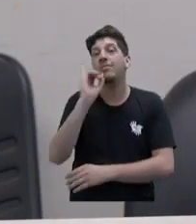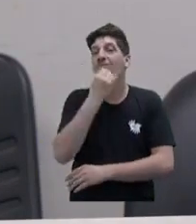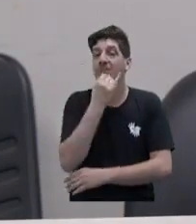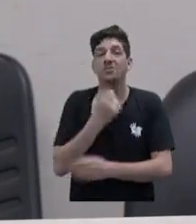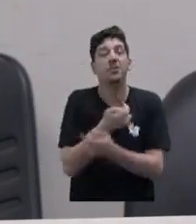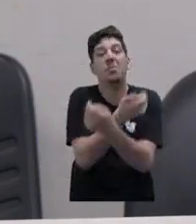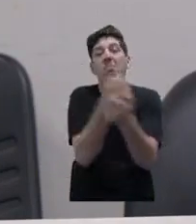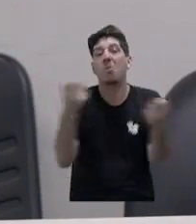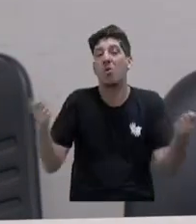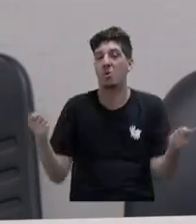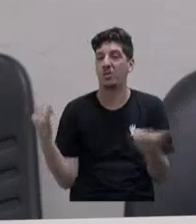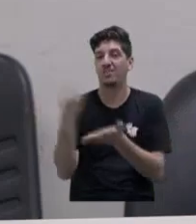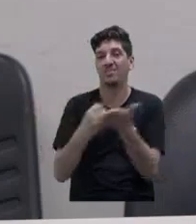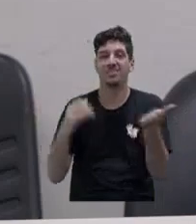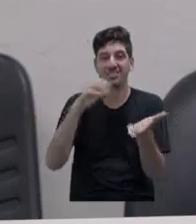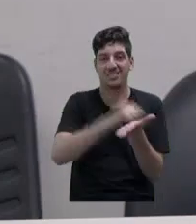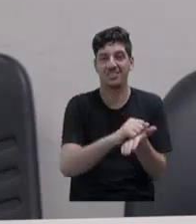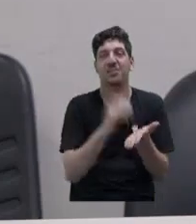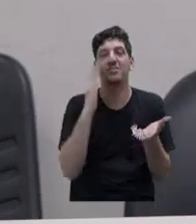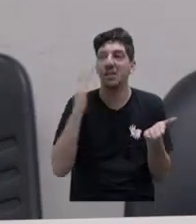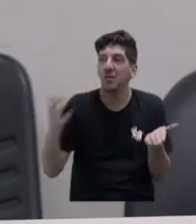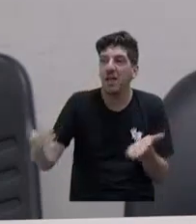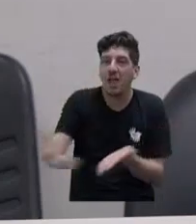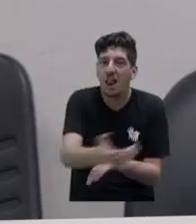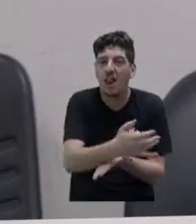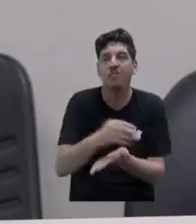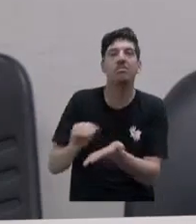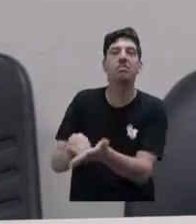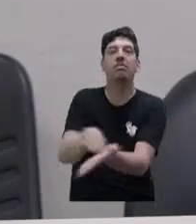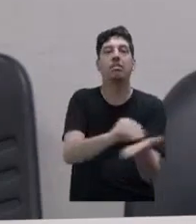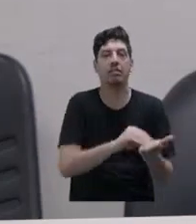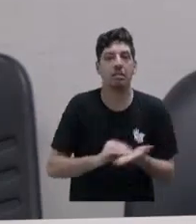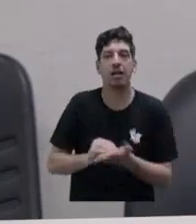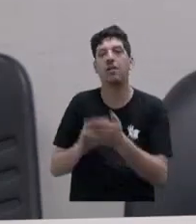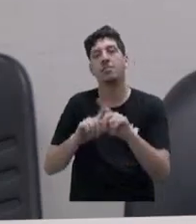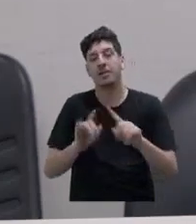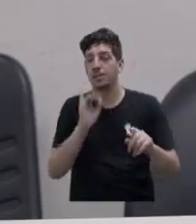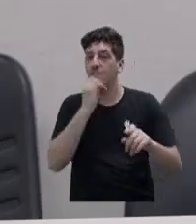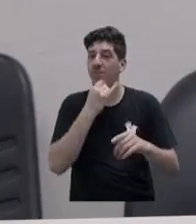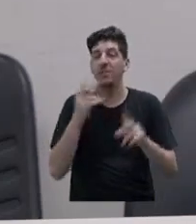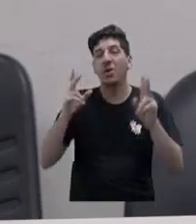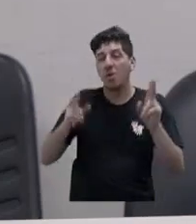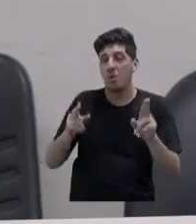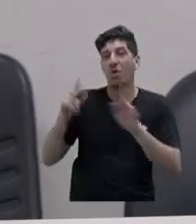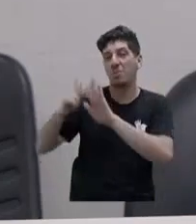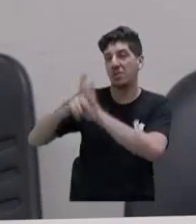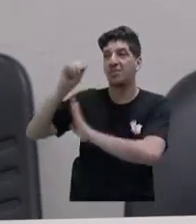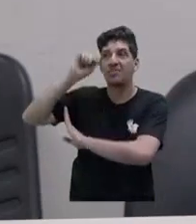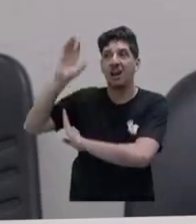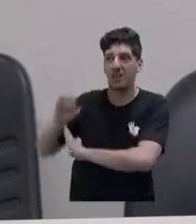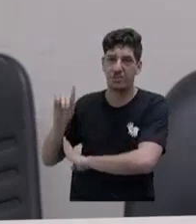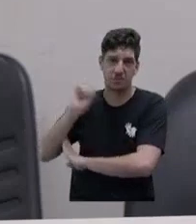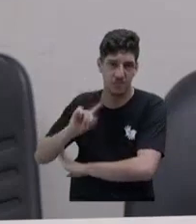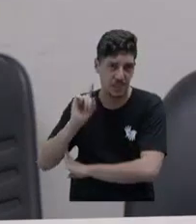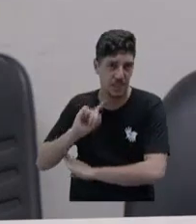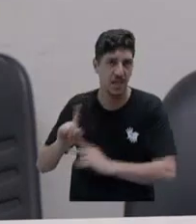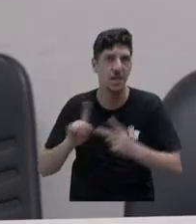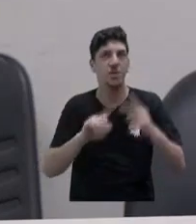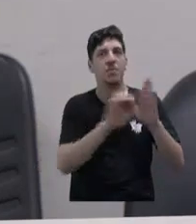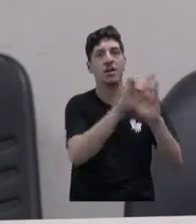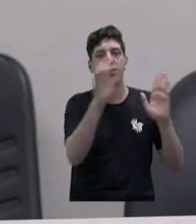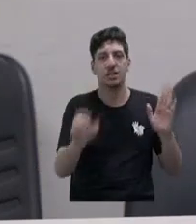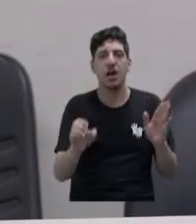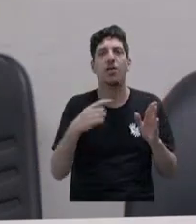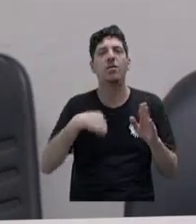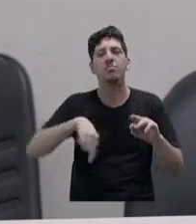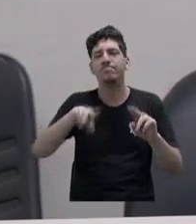adesão, mas sabendo que, infelizmente, assim como a Afromineiridade, assim como os editais, eu tenho